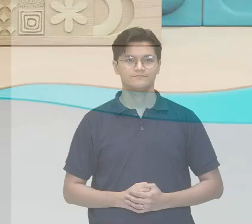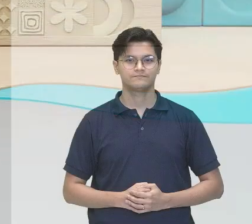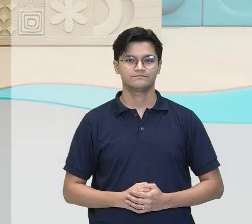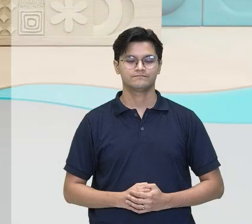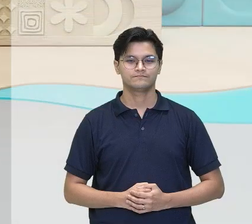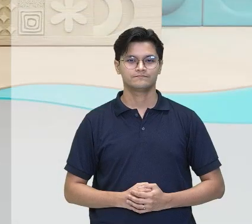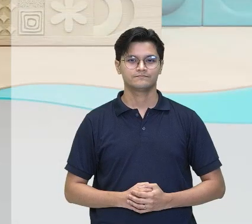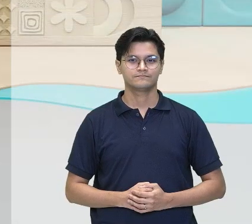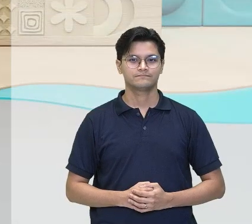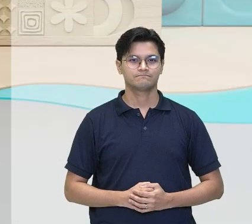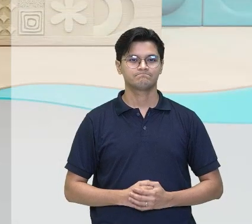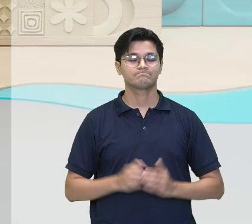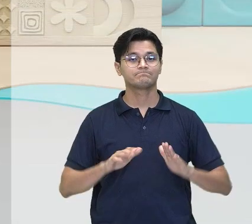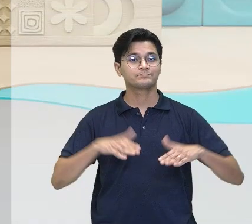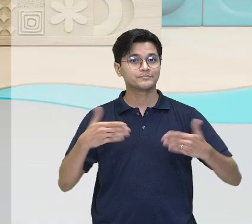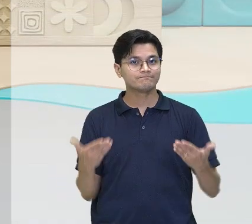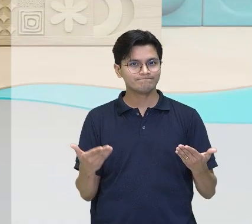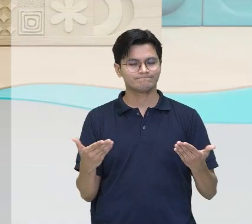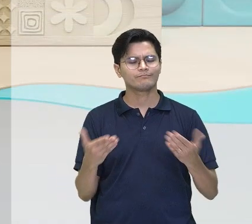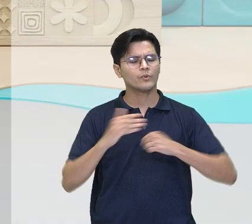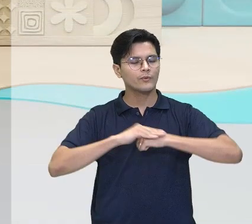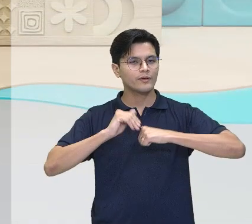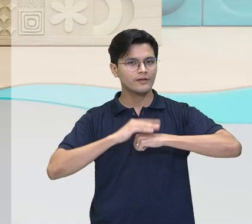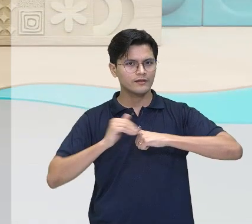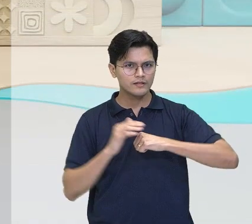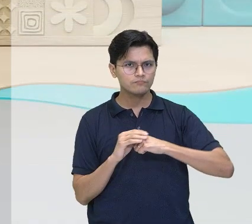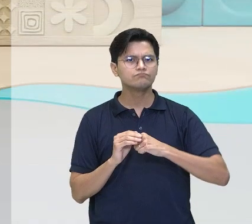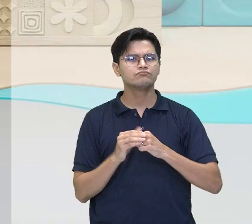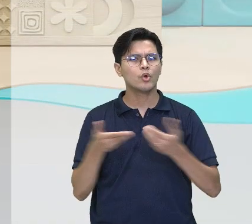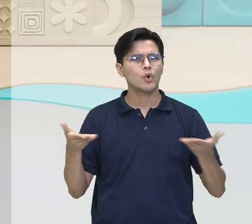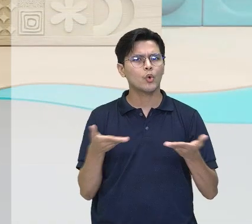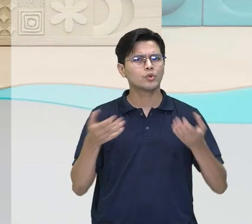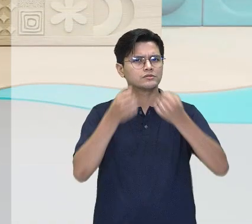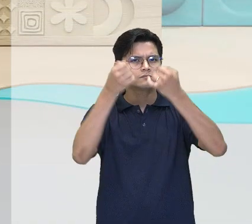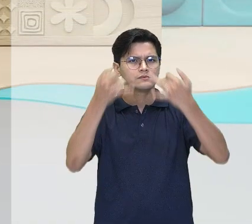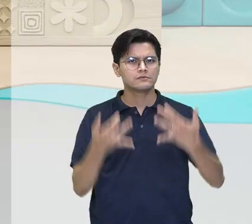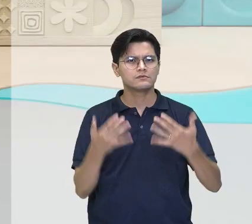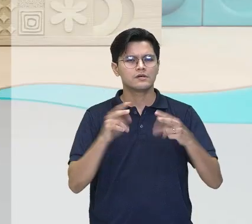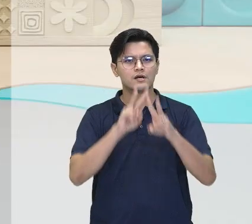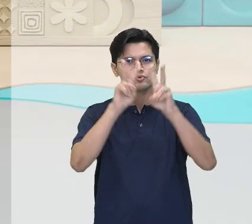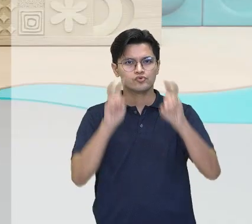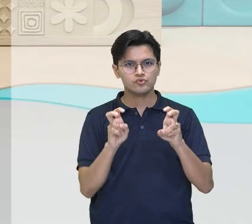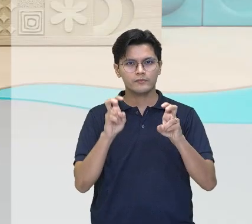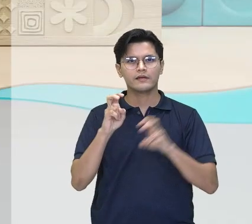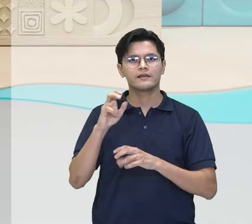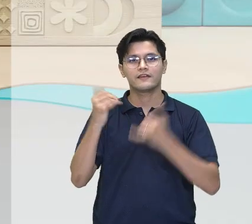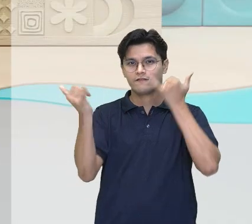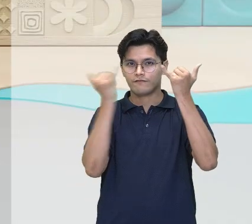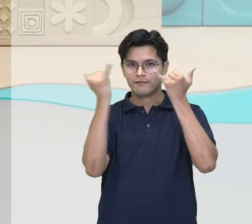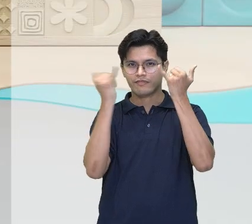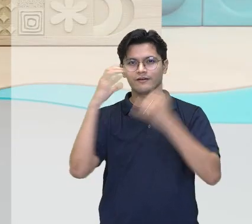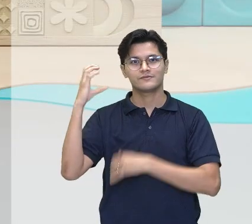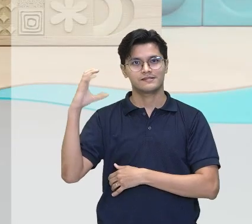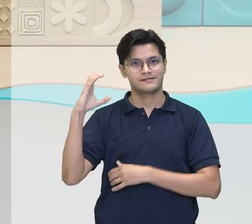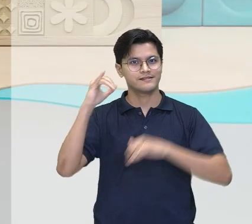Muito bem, meus queridos, nós vamos falar sobre divulgação científica. Vamos falar sobre